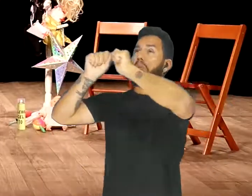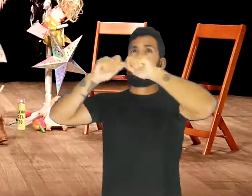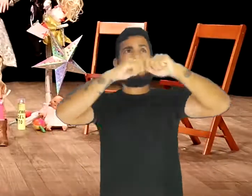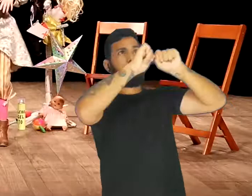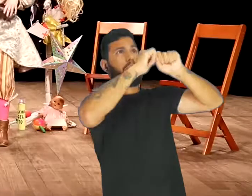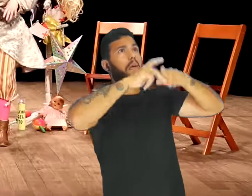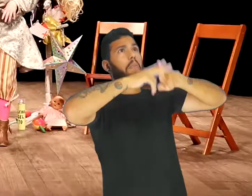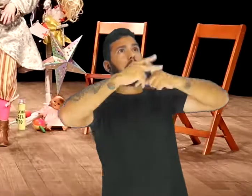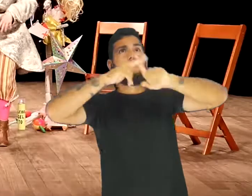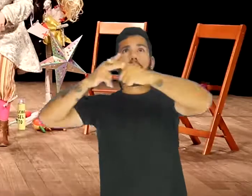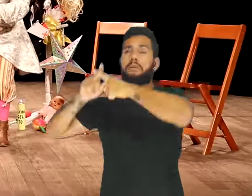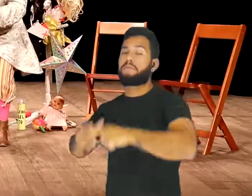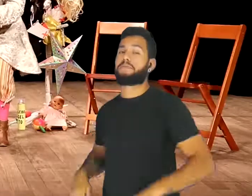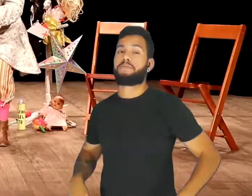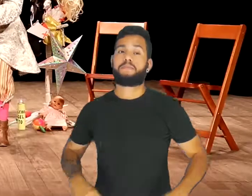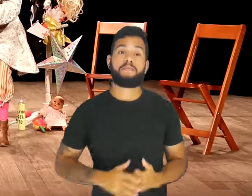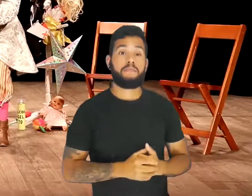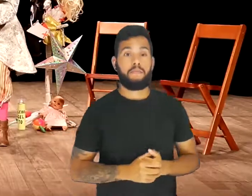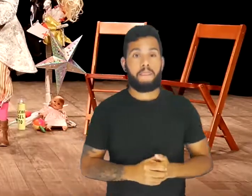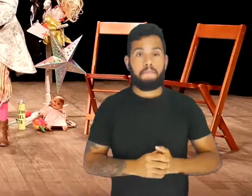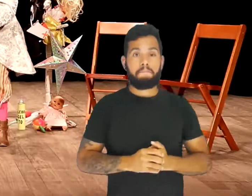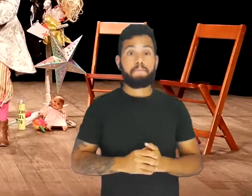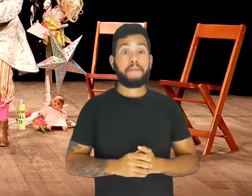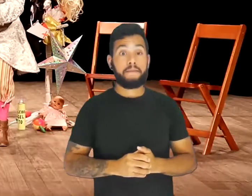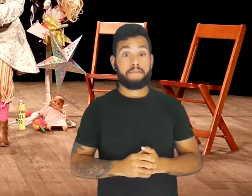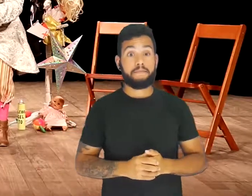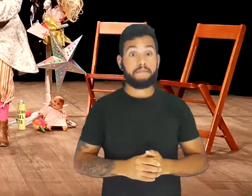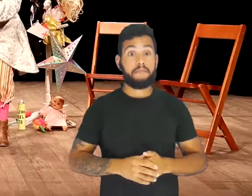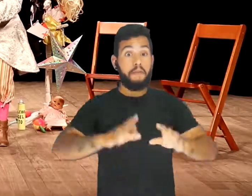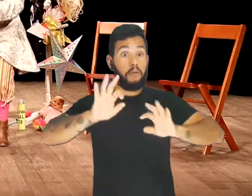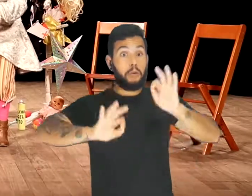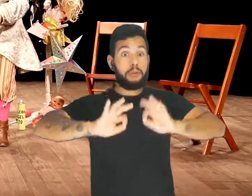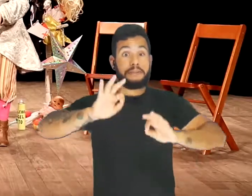13 de maio! Caraca, as goteiras então aí, né? Vamos dar ali, ó.